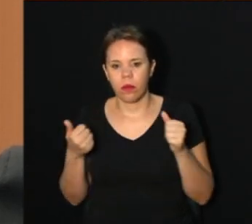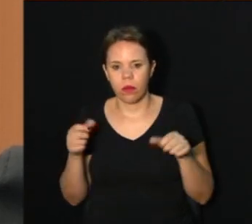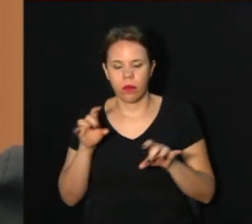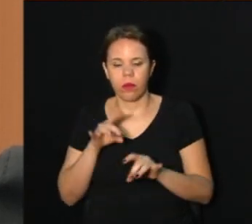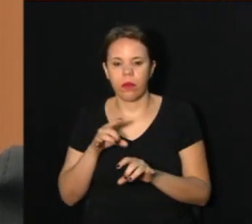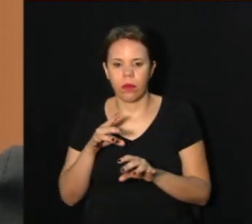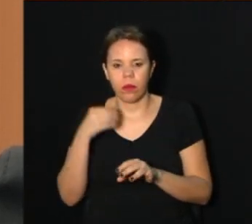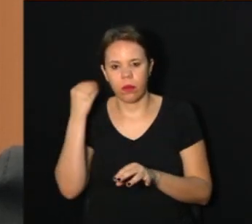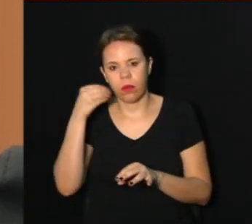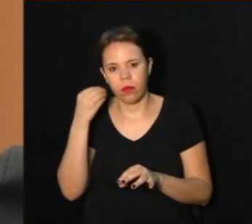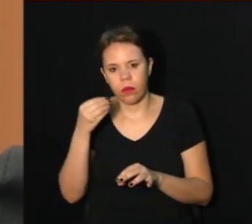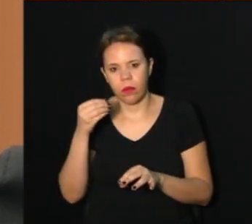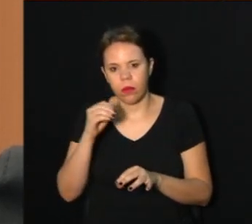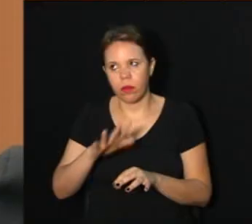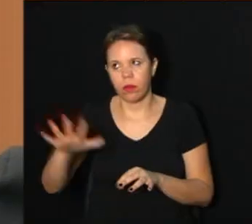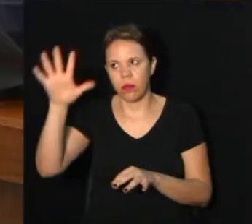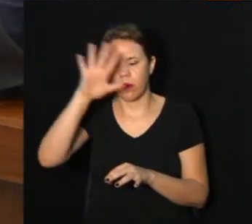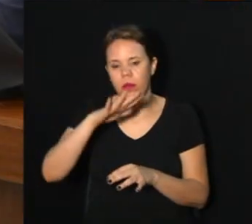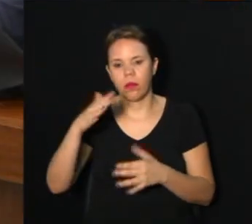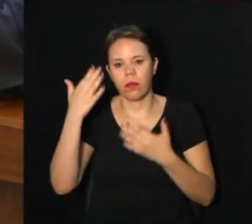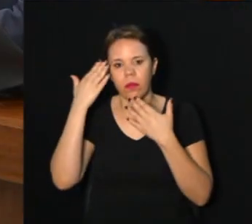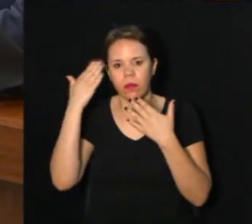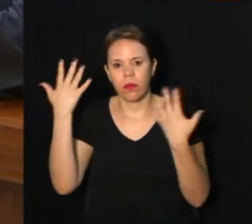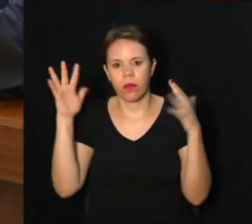todo o território nacional. Obrigado.